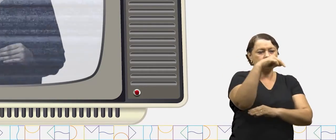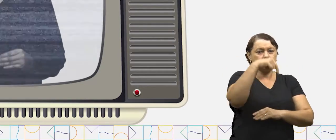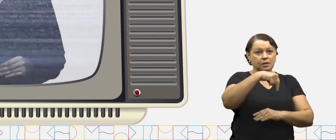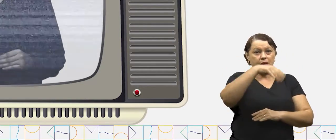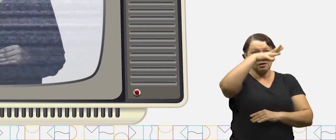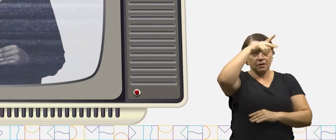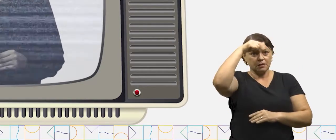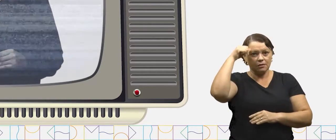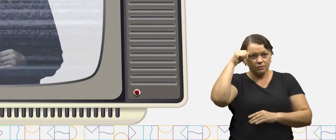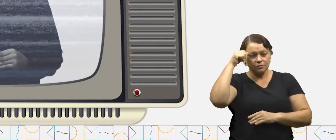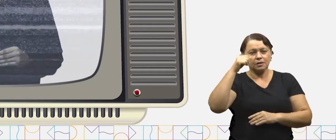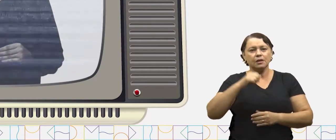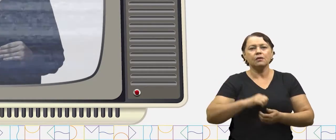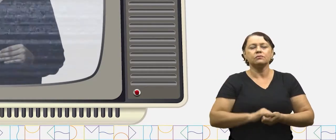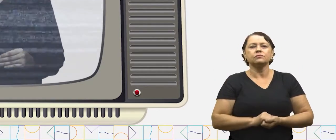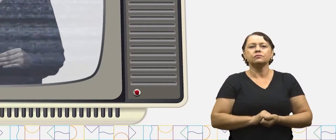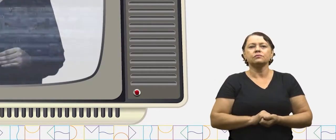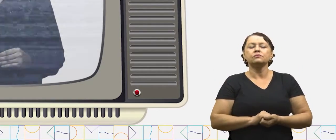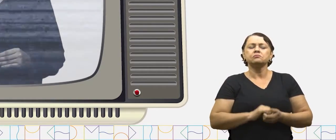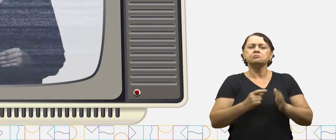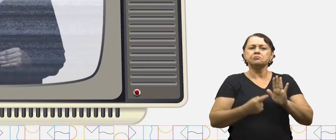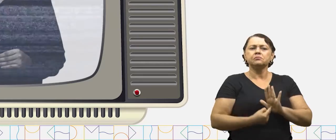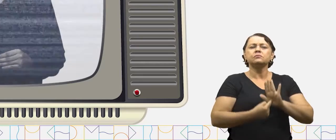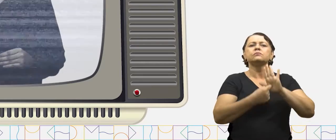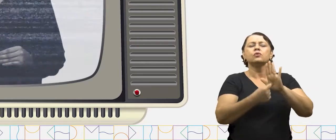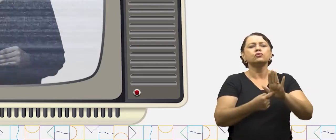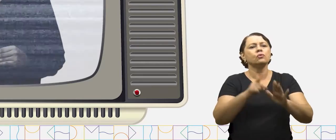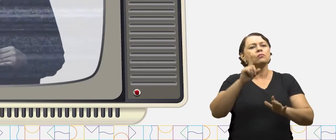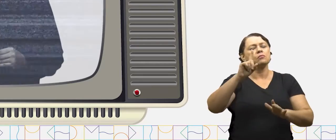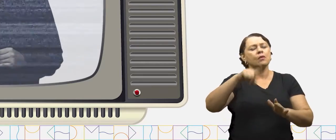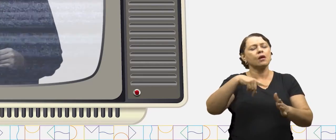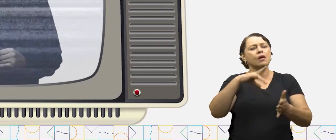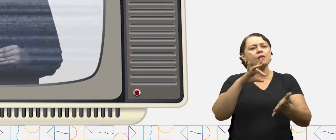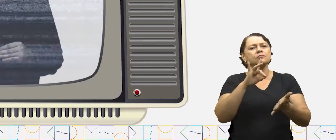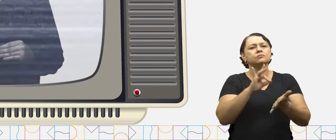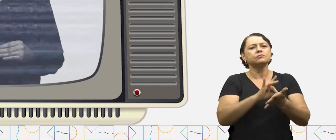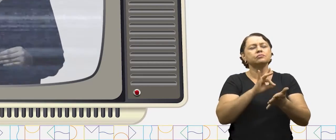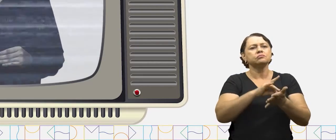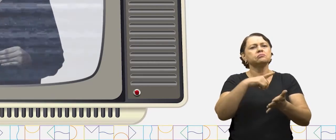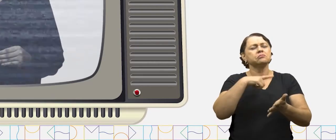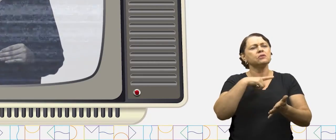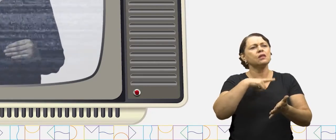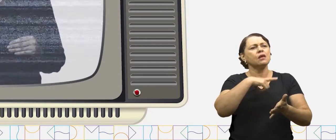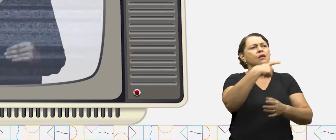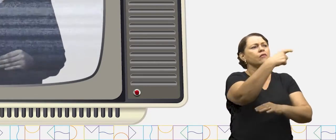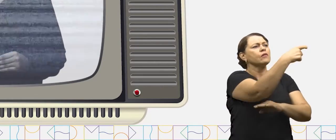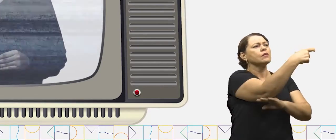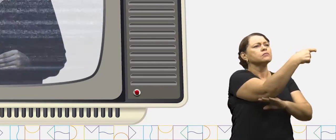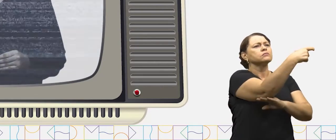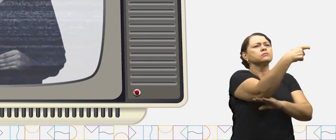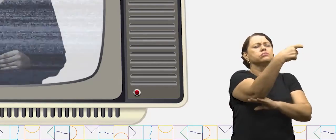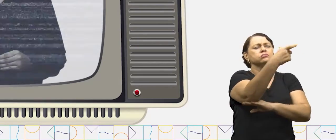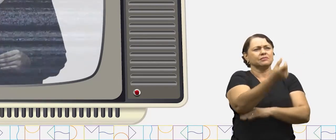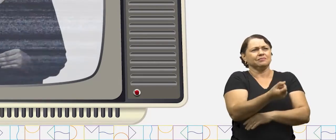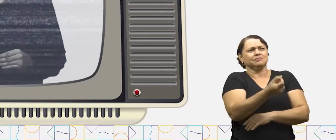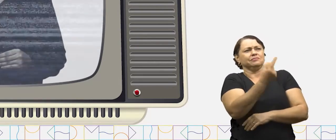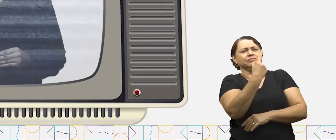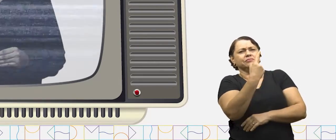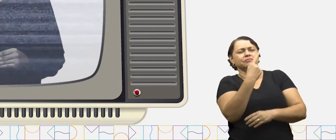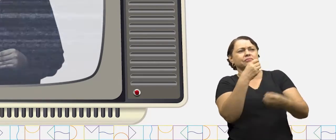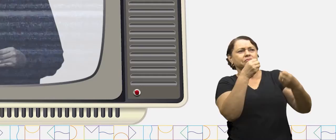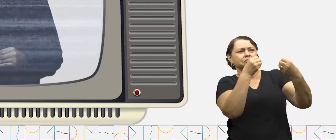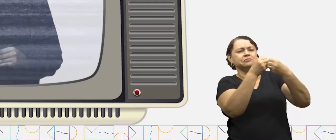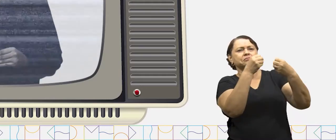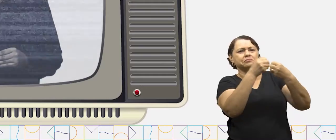Internacional Eduardo Gomes detectou a presença de um aparelho estranho nas proximidades